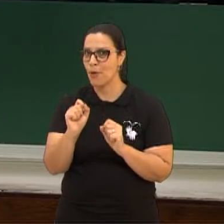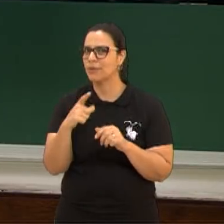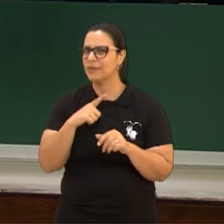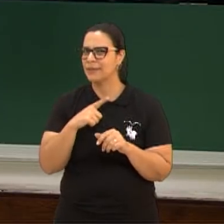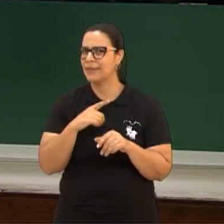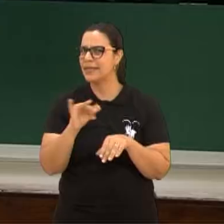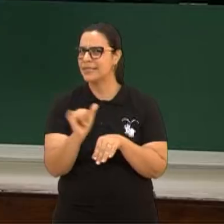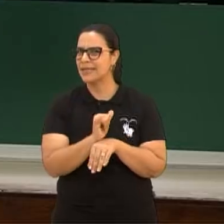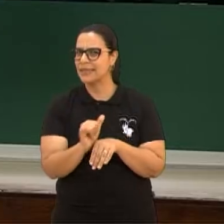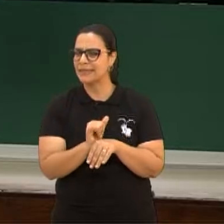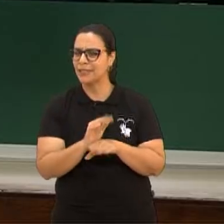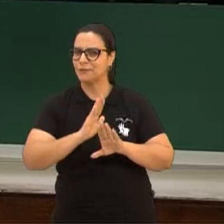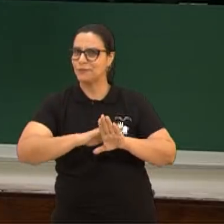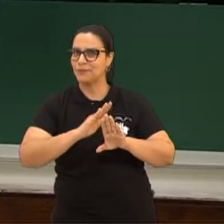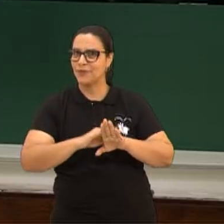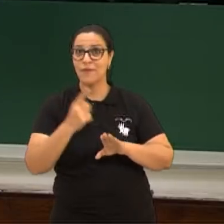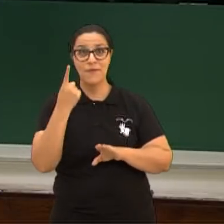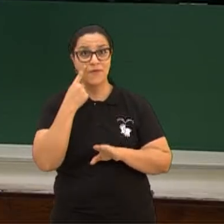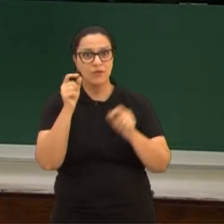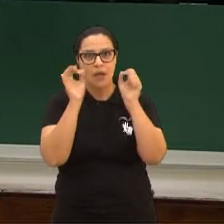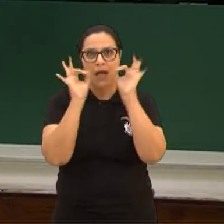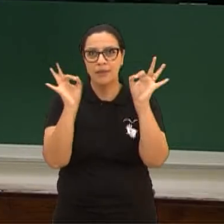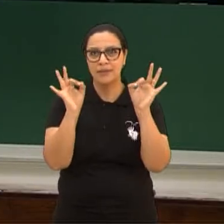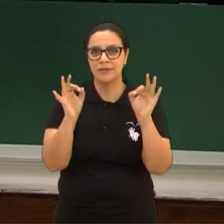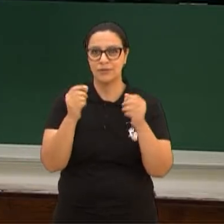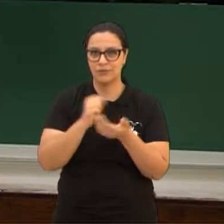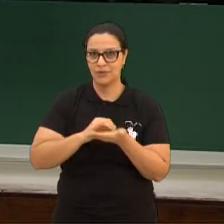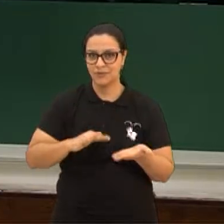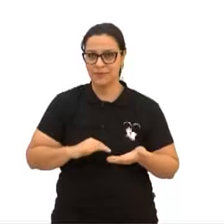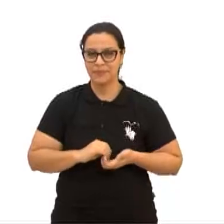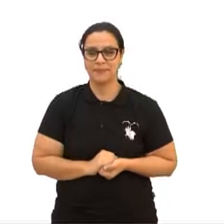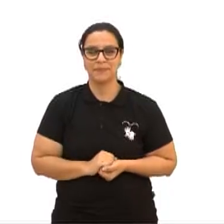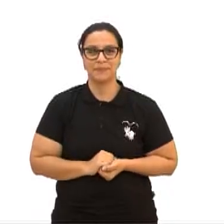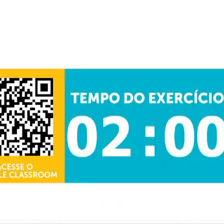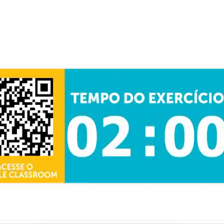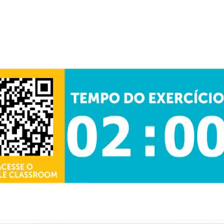aí. Observe, olhos atentos no exercício.